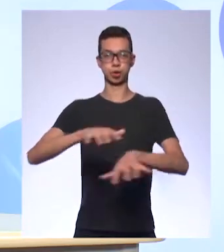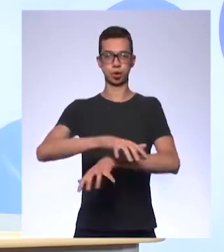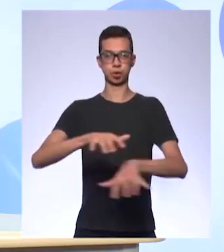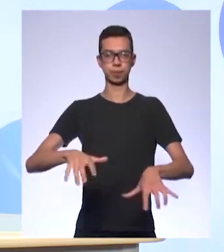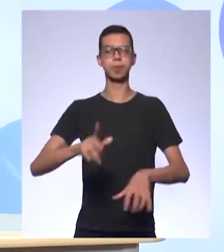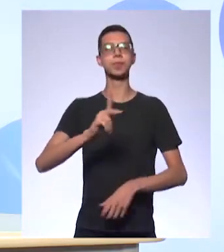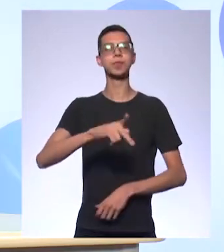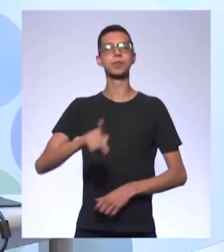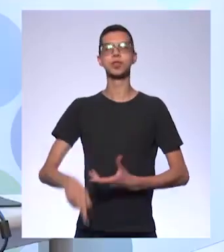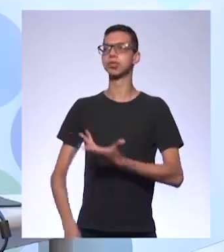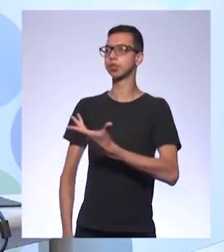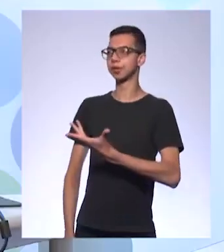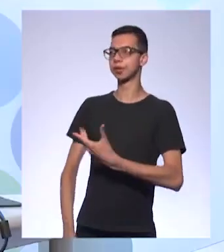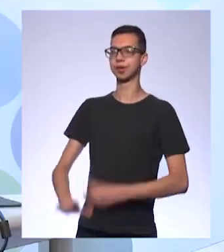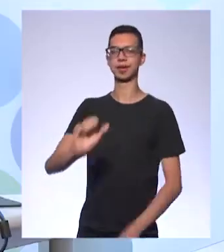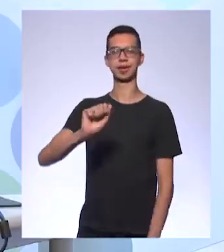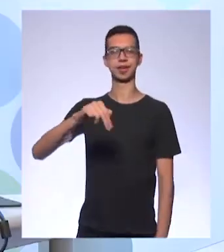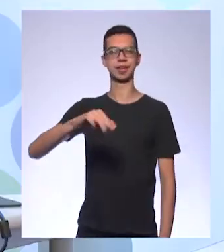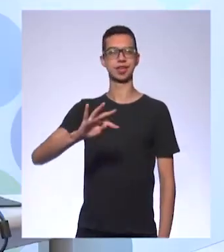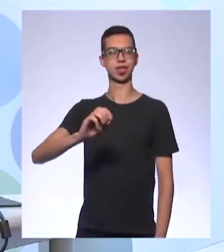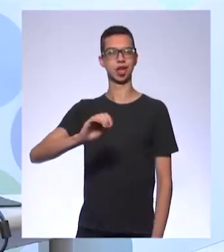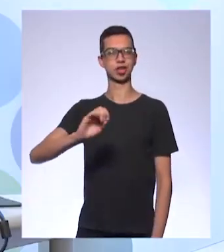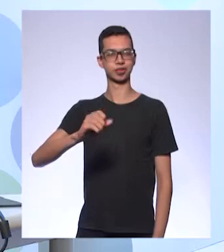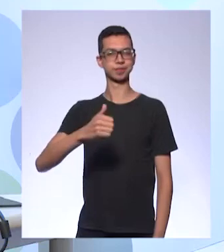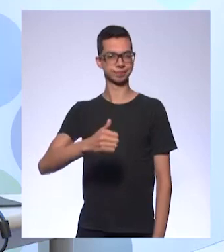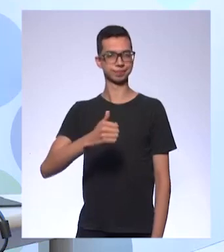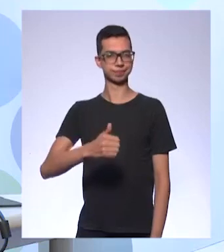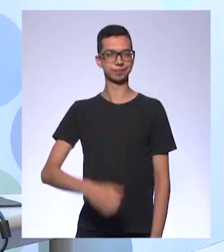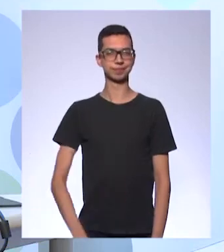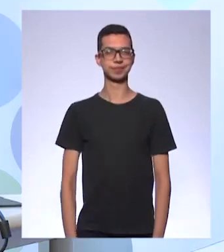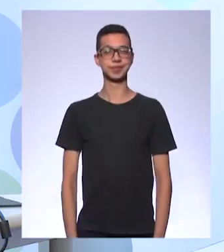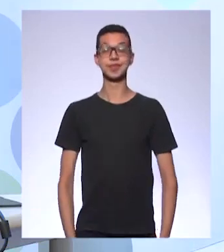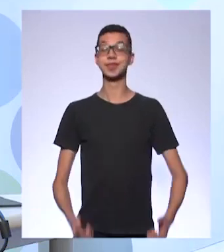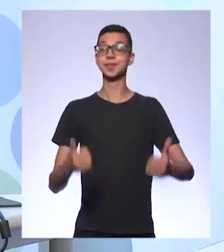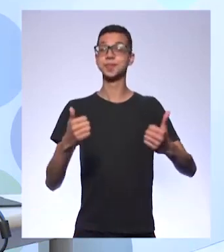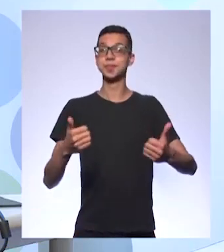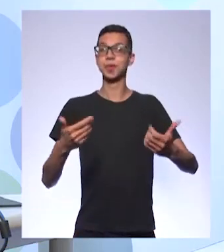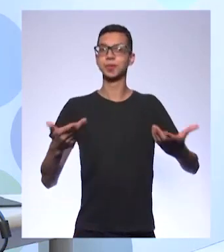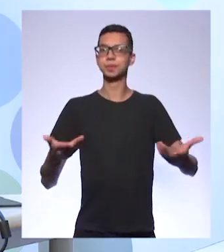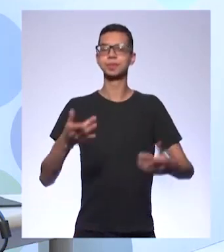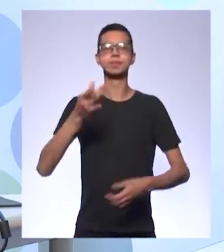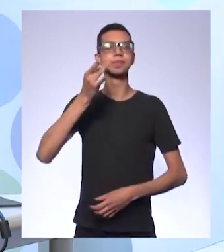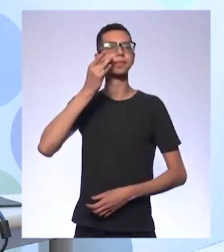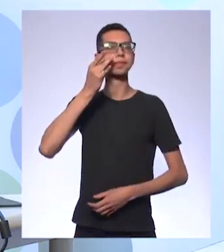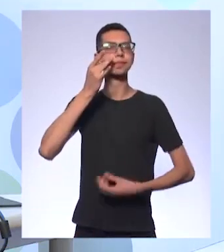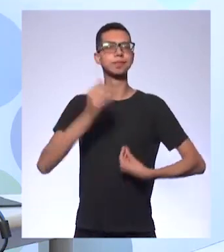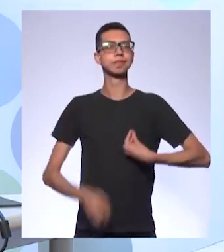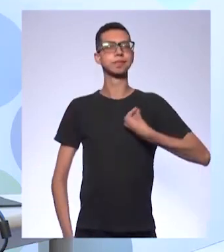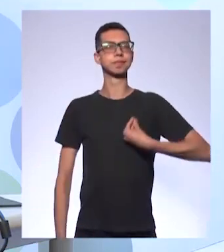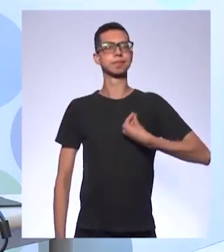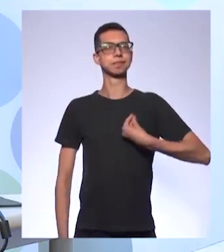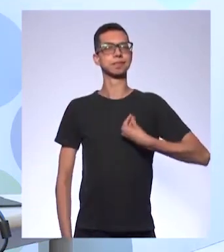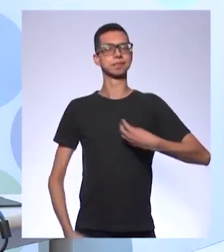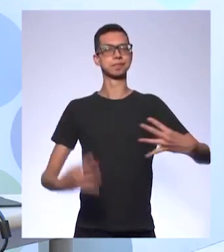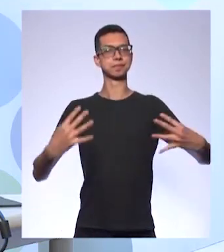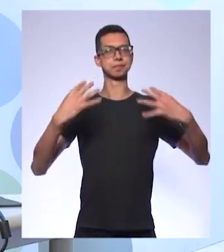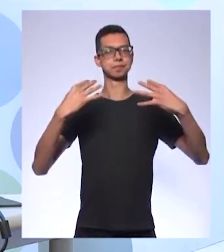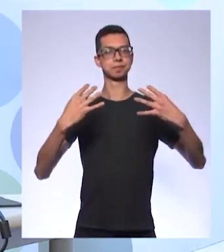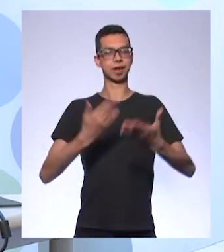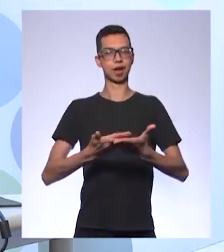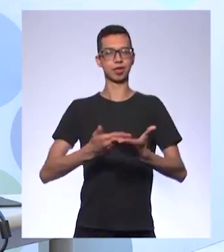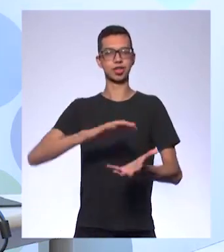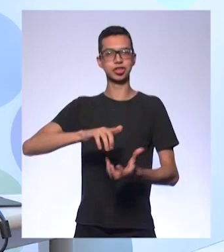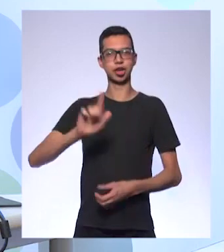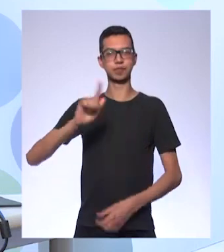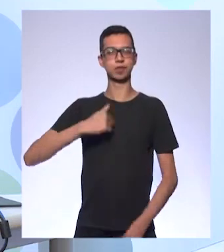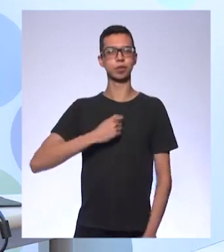bem, professor Antônio? Tudo bom, professora Luíse? Né? Finalmente, né, uma aula aqui ao vivo de geografia, já estava até com saudades,